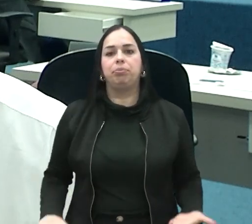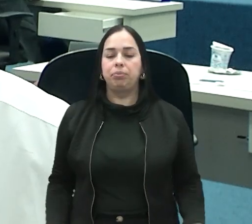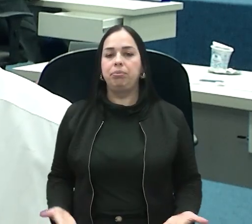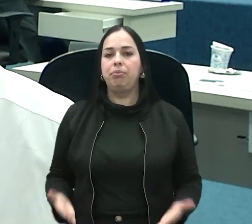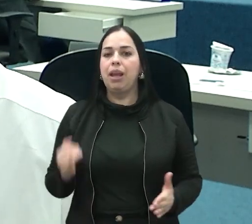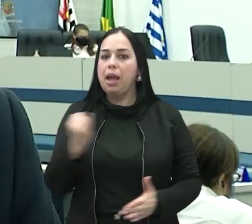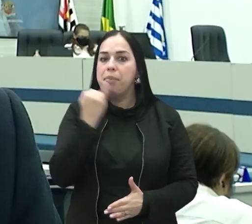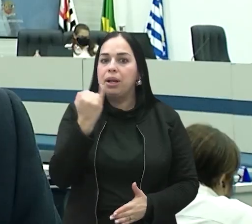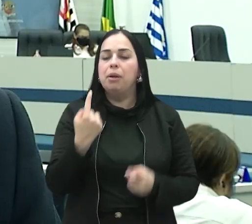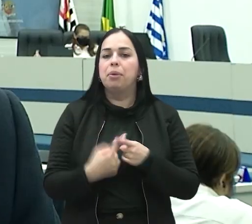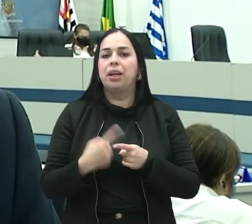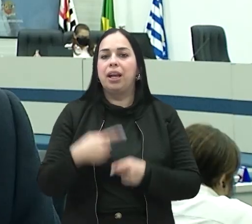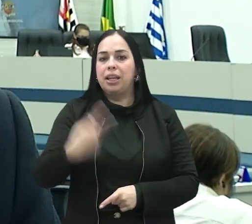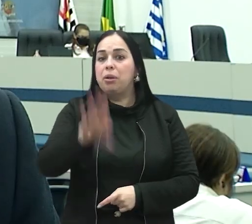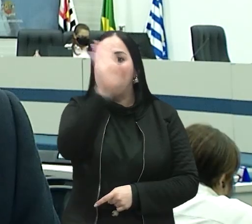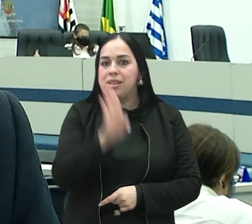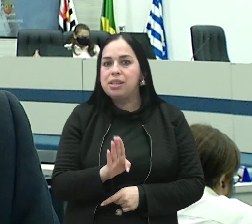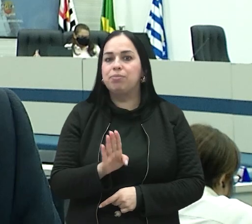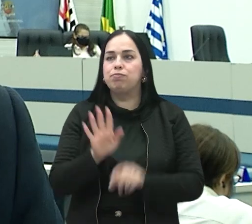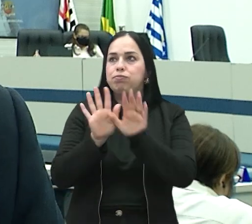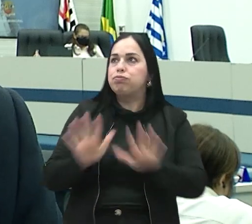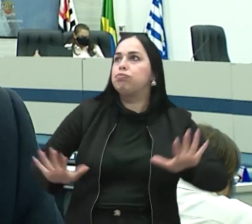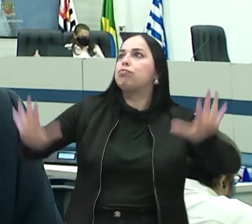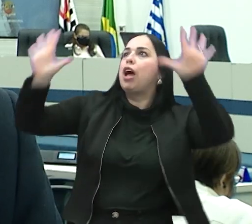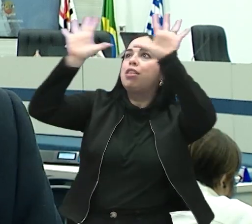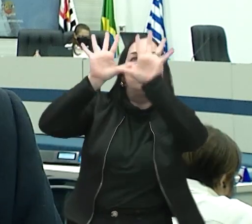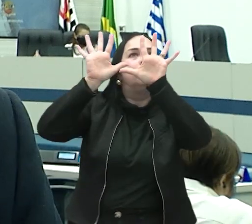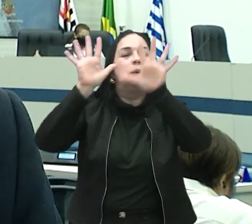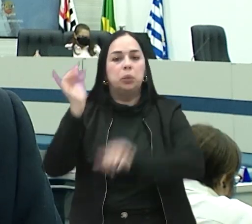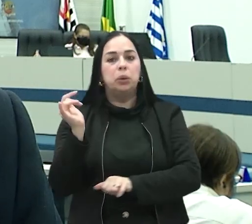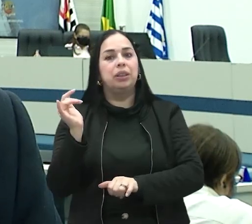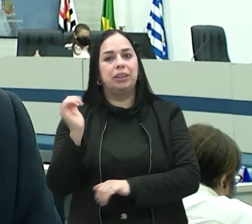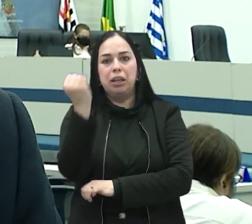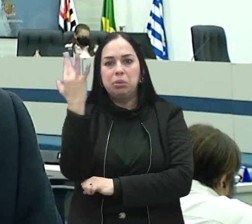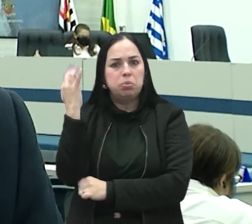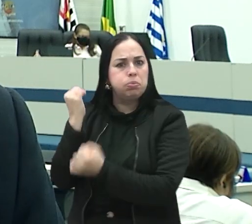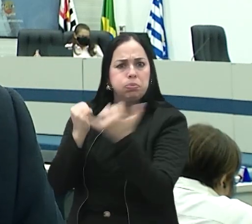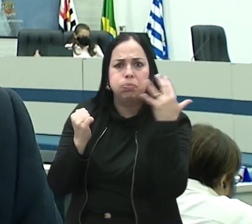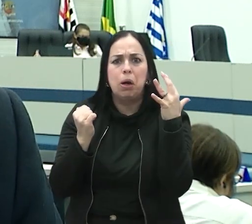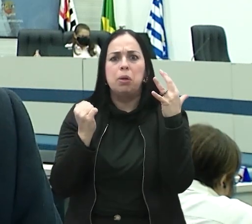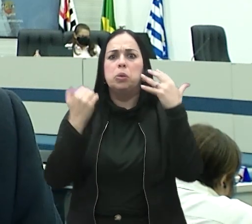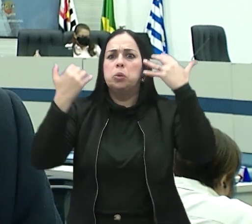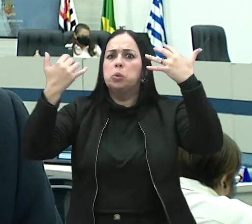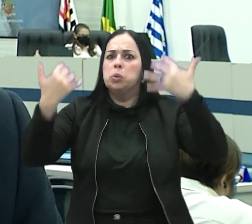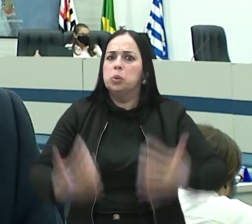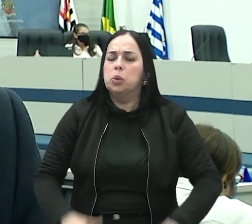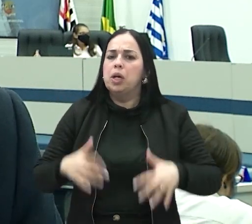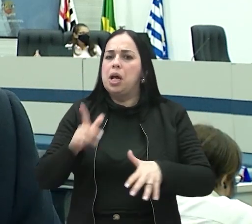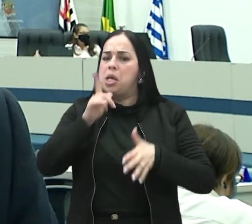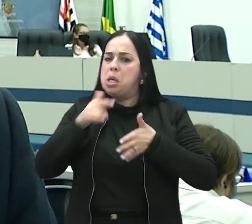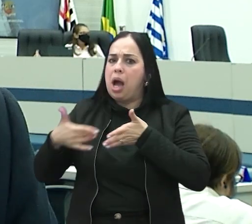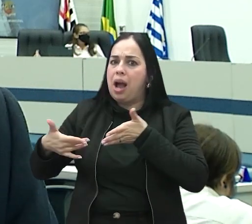ser fundamental. É algo essencial porque o Brasil carrega dentro do seu território algumas das fontes